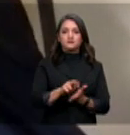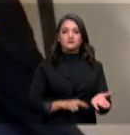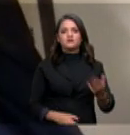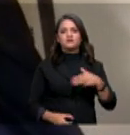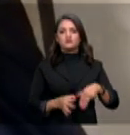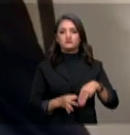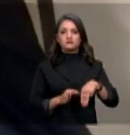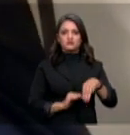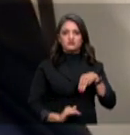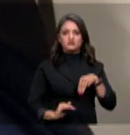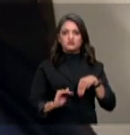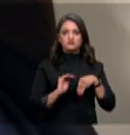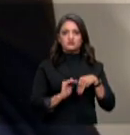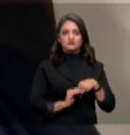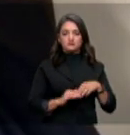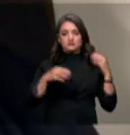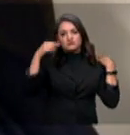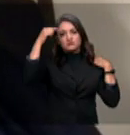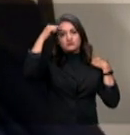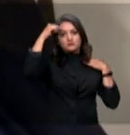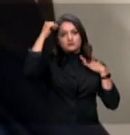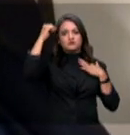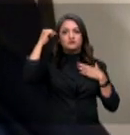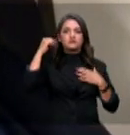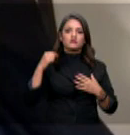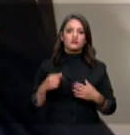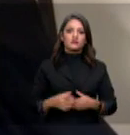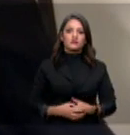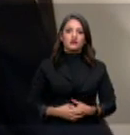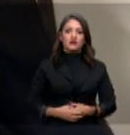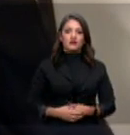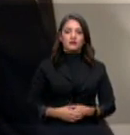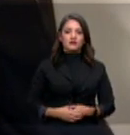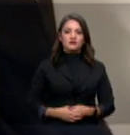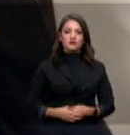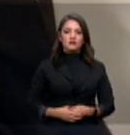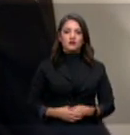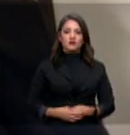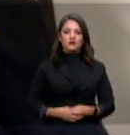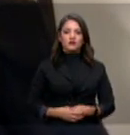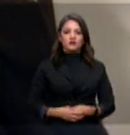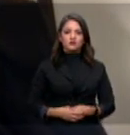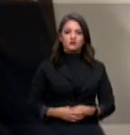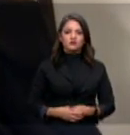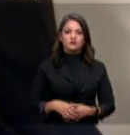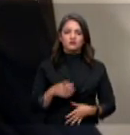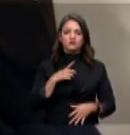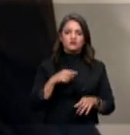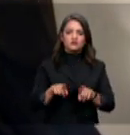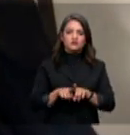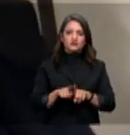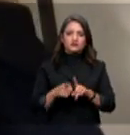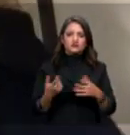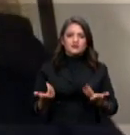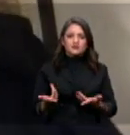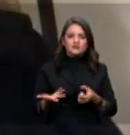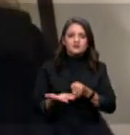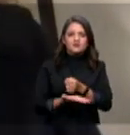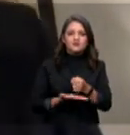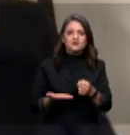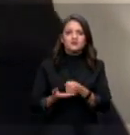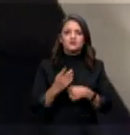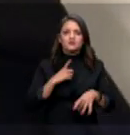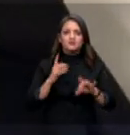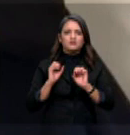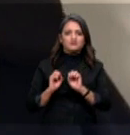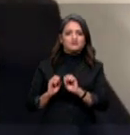processo contra a decisão do TST que condena empresas ao pagamento de horas extras para motoristas profissionais. O